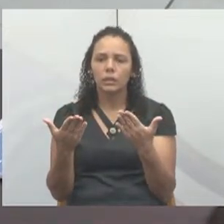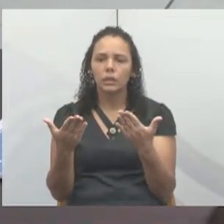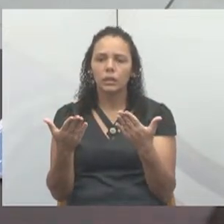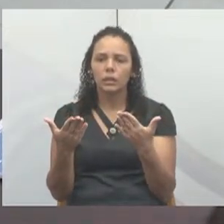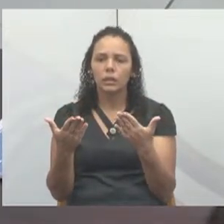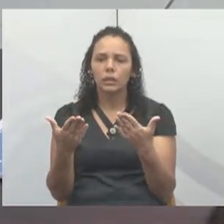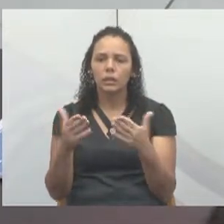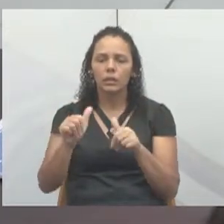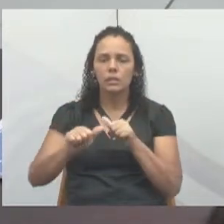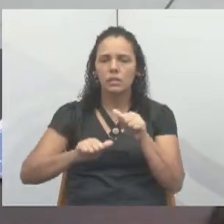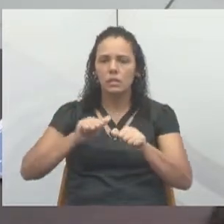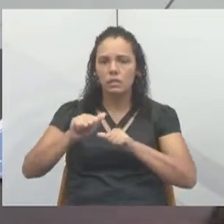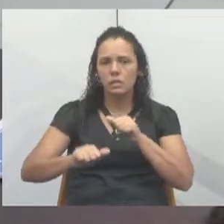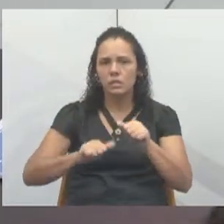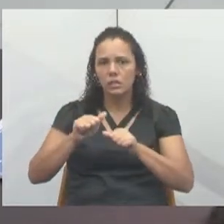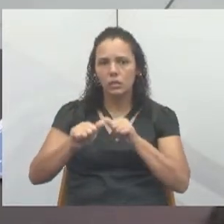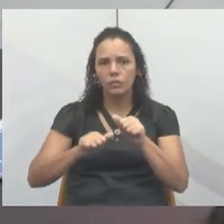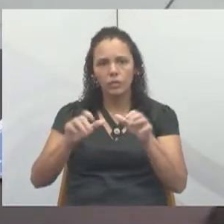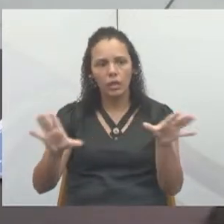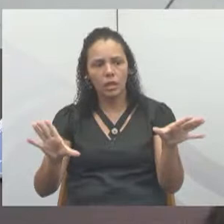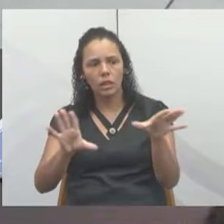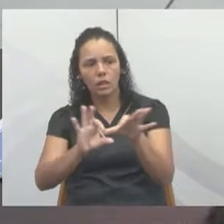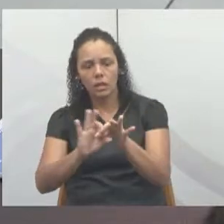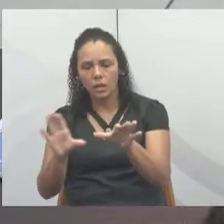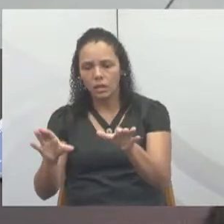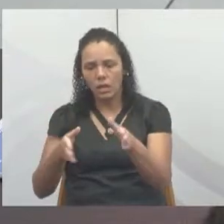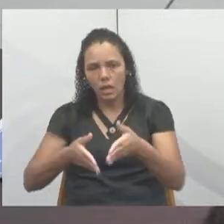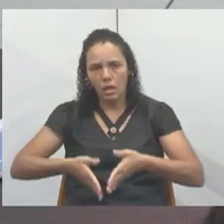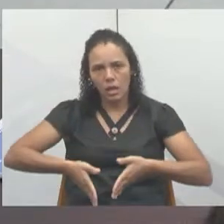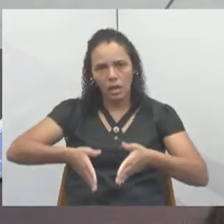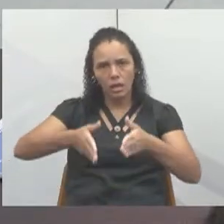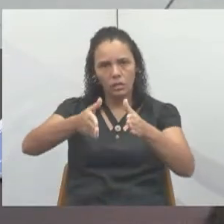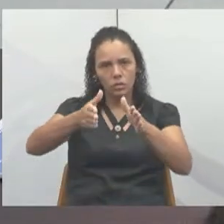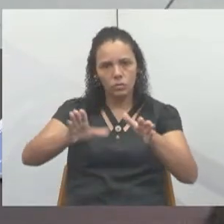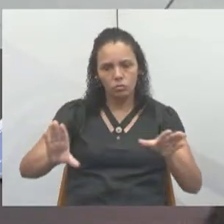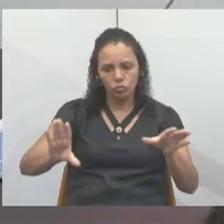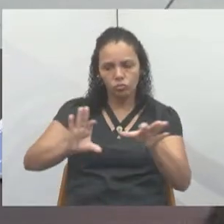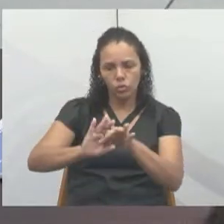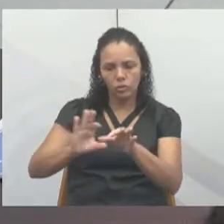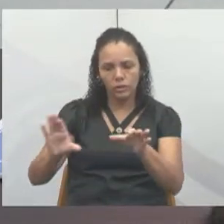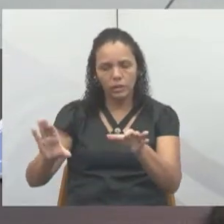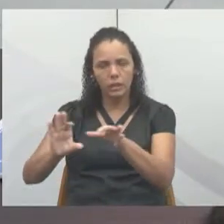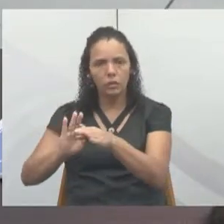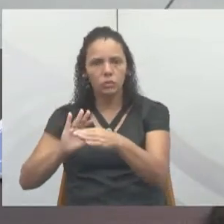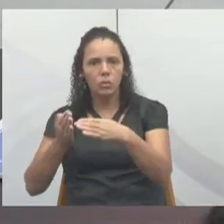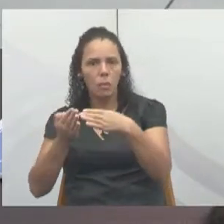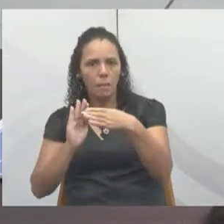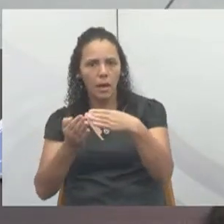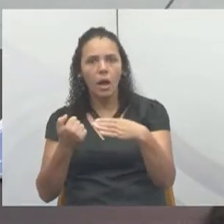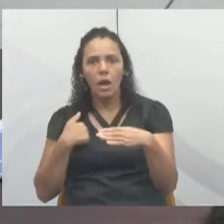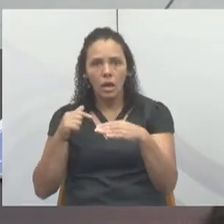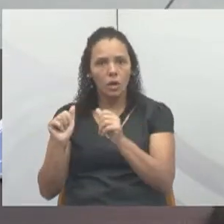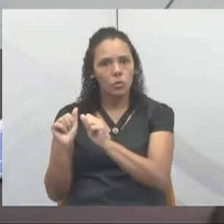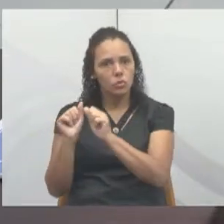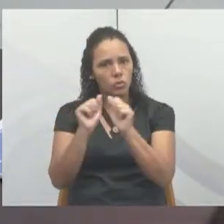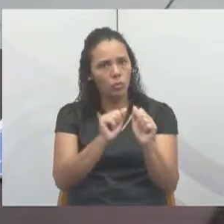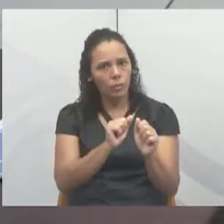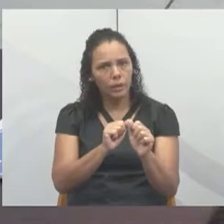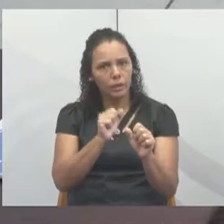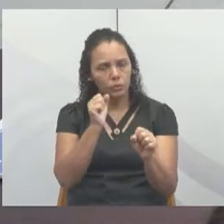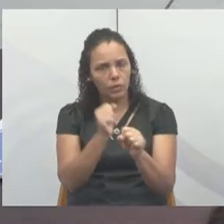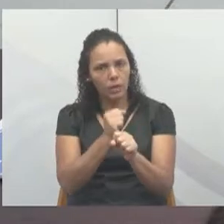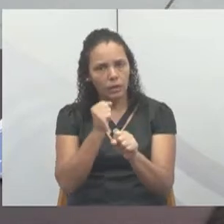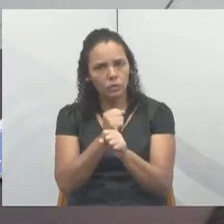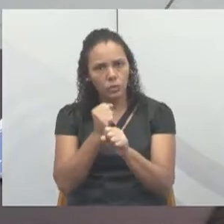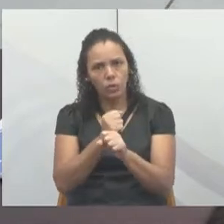ciclovia na cidade, que vai interligar algumas regiões. Estou acompanhando as obras, mas essas obras que estão fazendo da ciclovia,